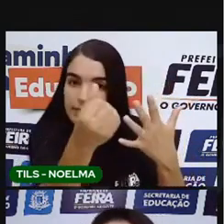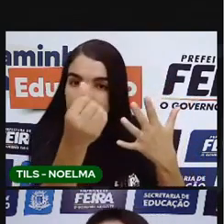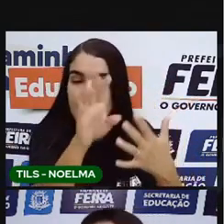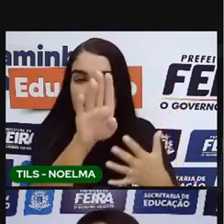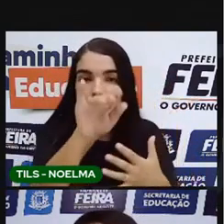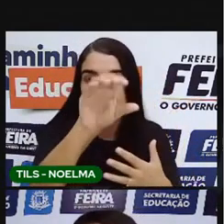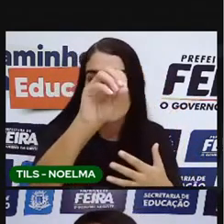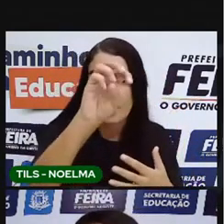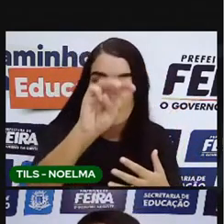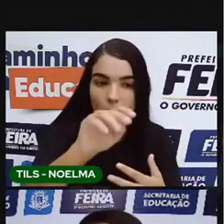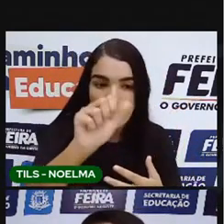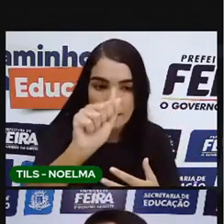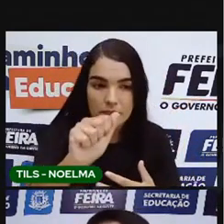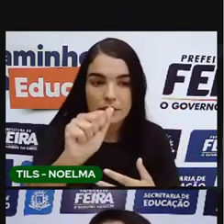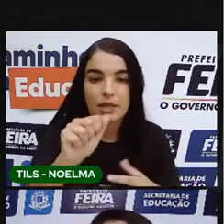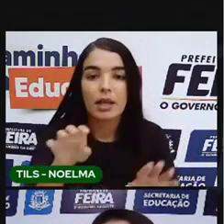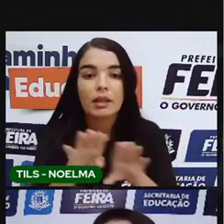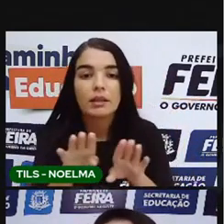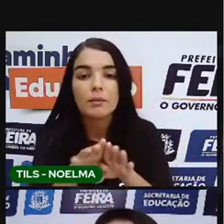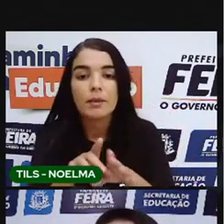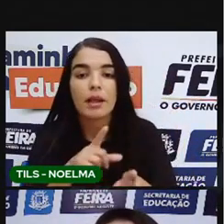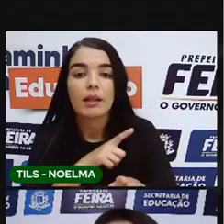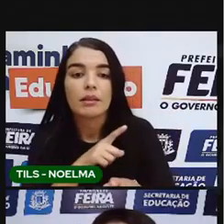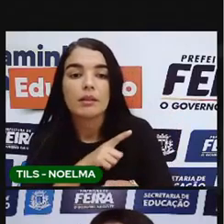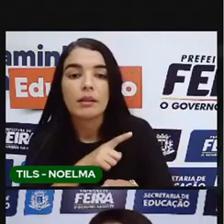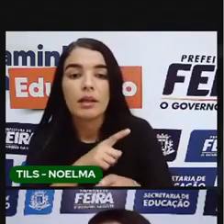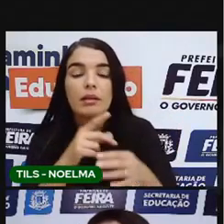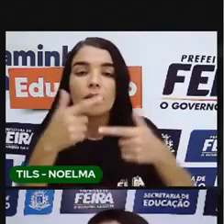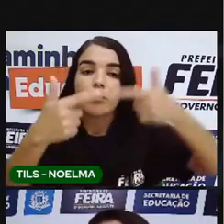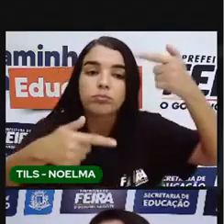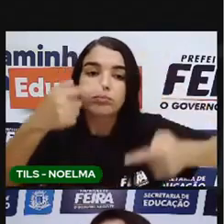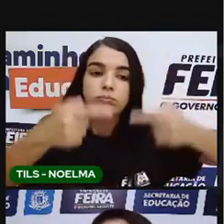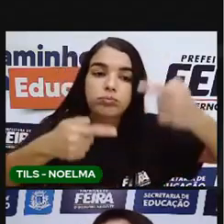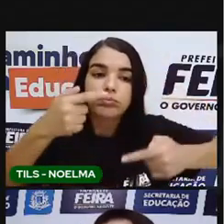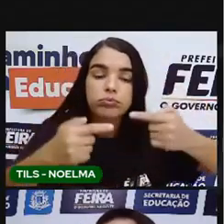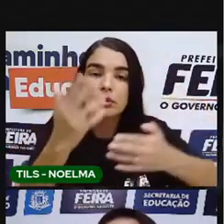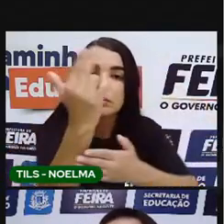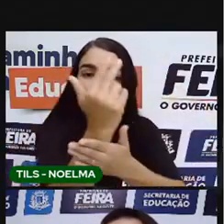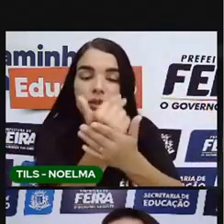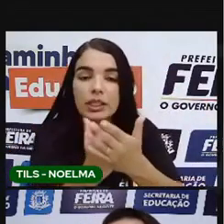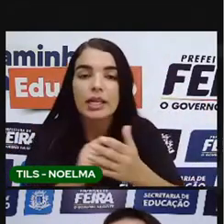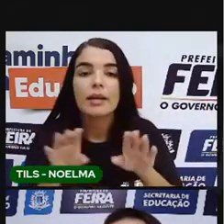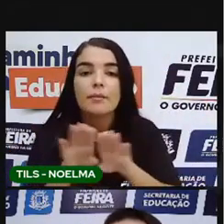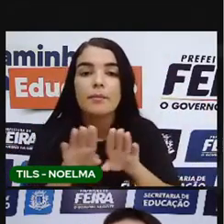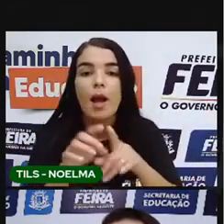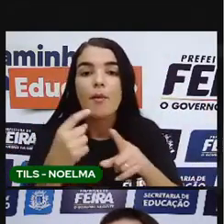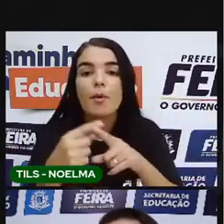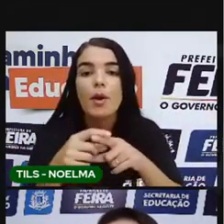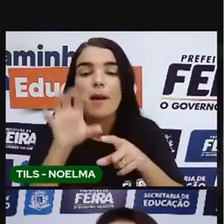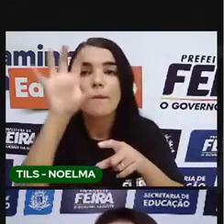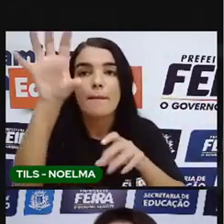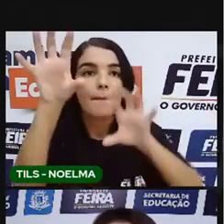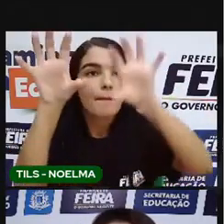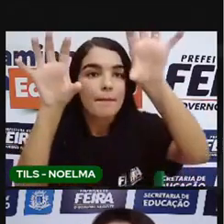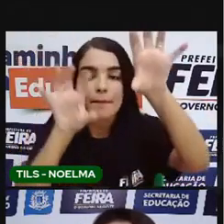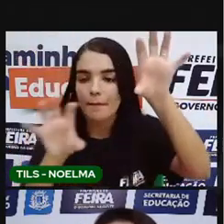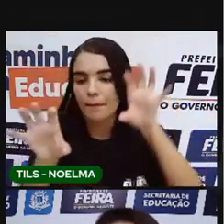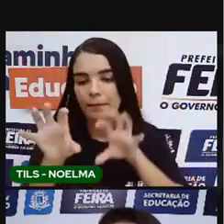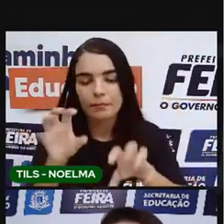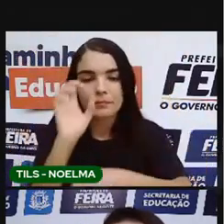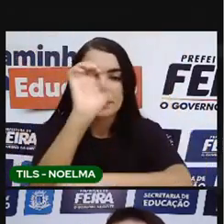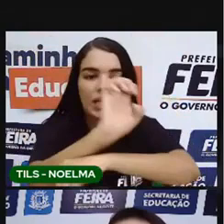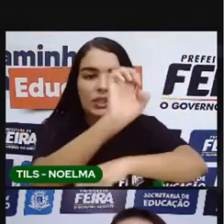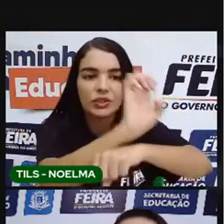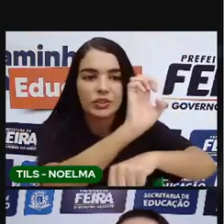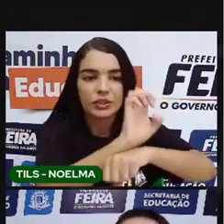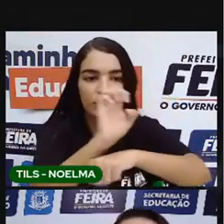Pantanal. E do outro lado nós temos aí um mapa político das regiões do Brasil, onde vai abranger aí os estados, sendo que cada